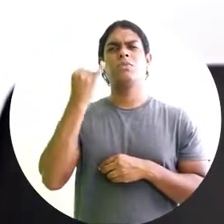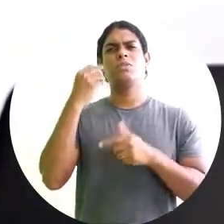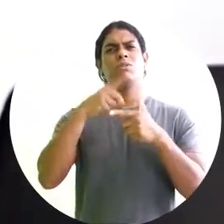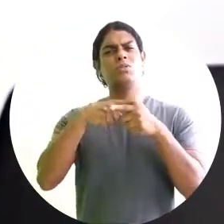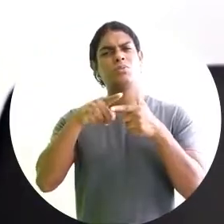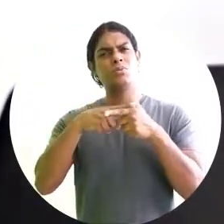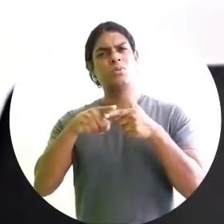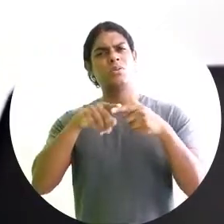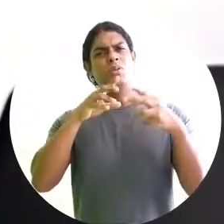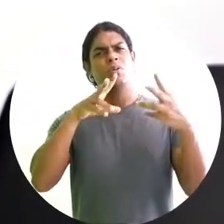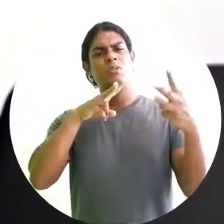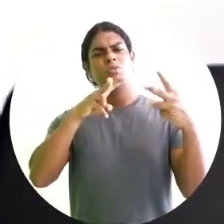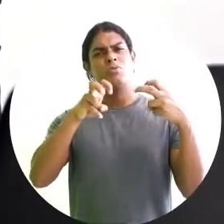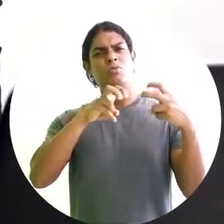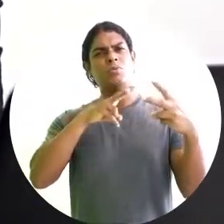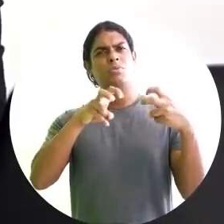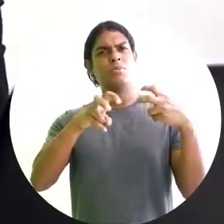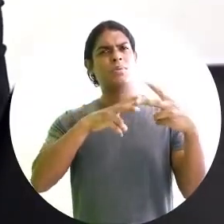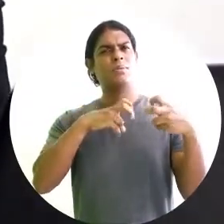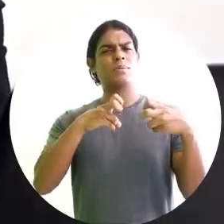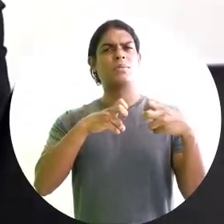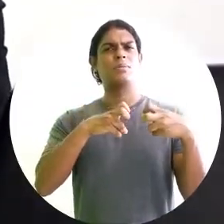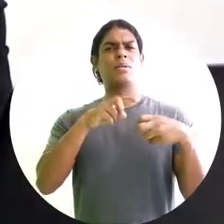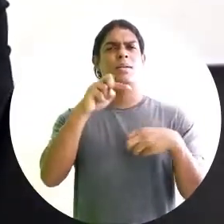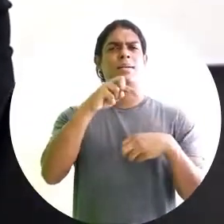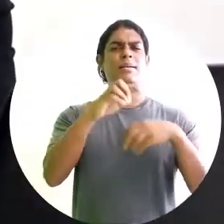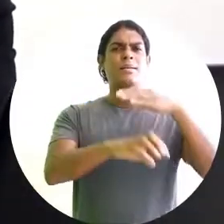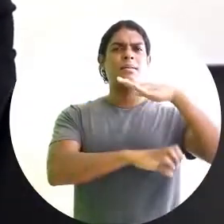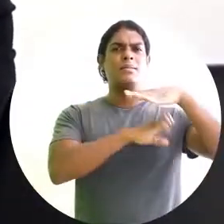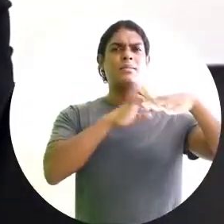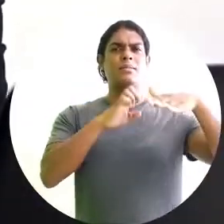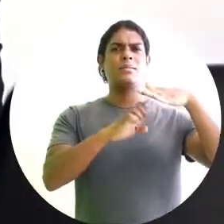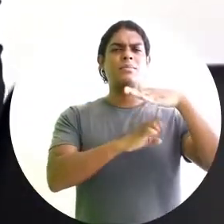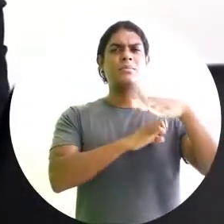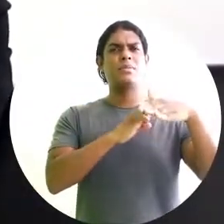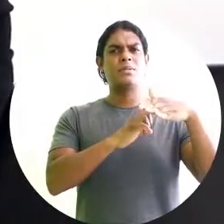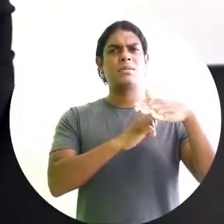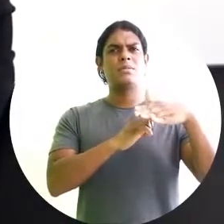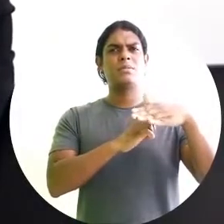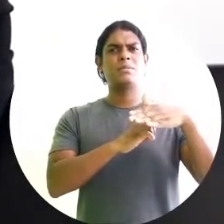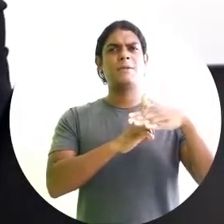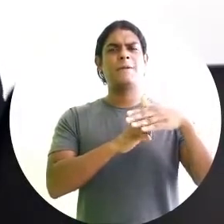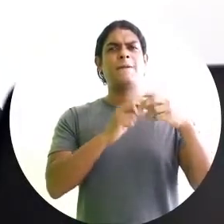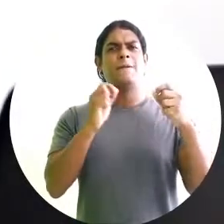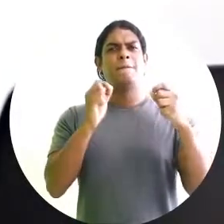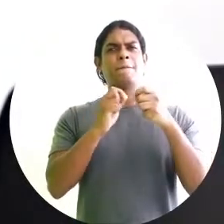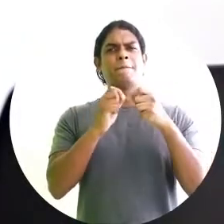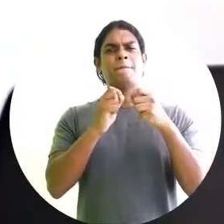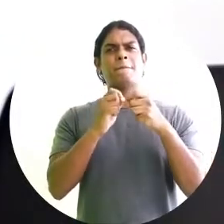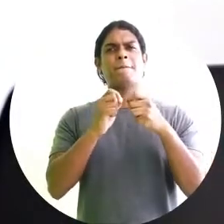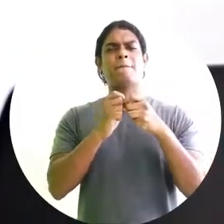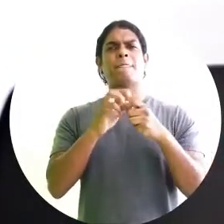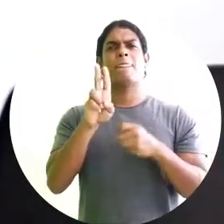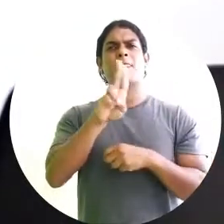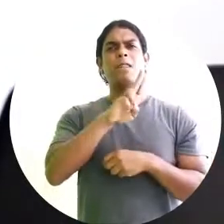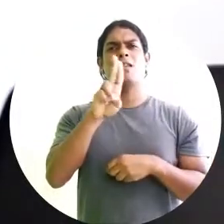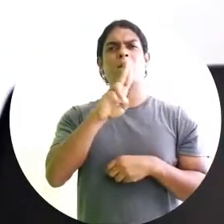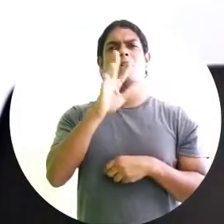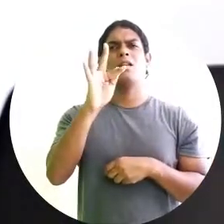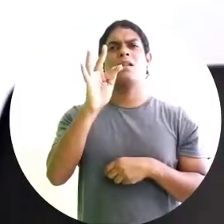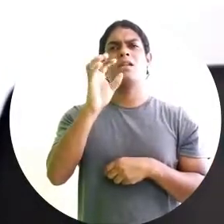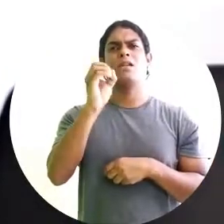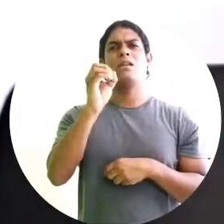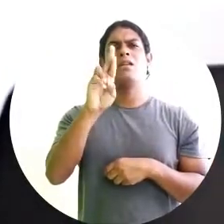os conflitos que existem quando essas organizações elas fazem lobby, ou seja, elas fazem o que